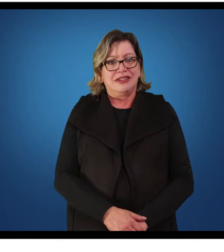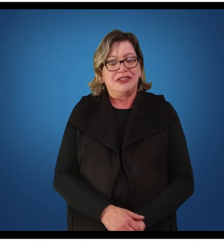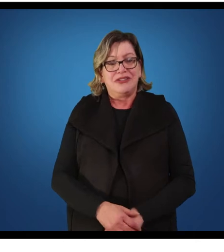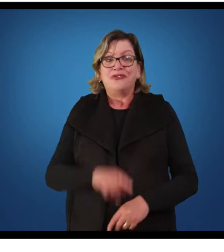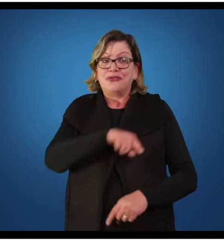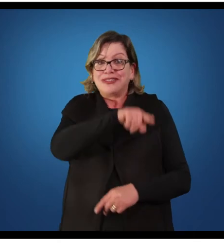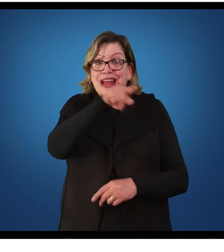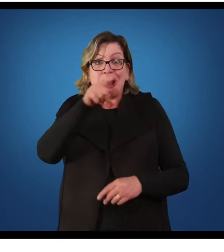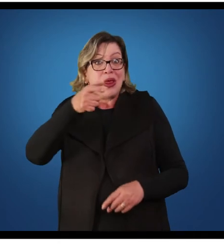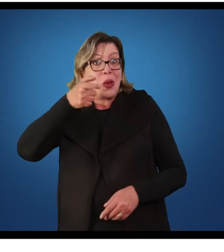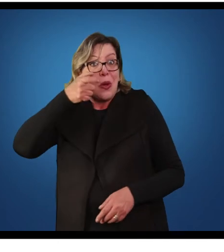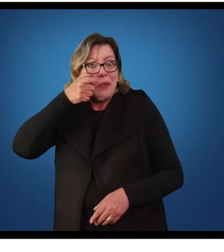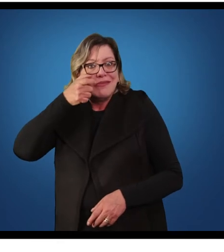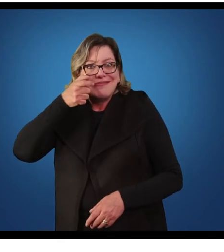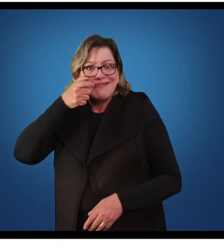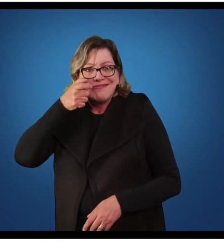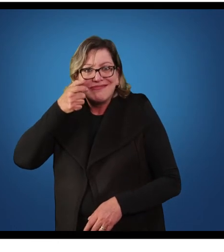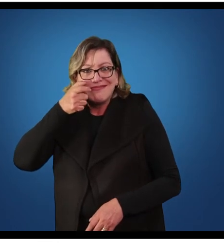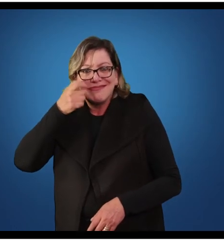Observem.